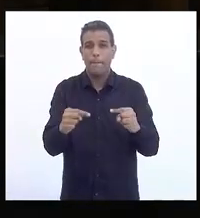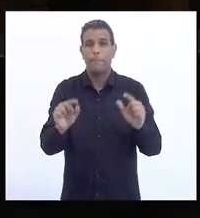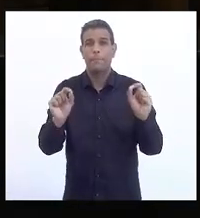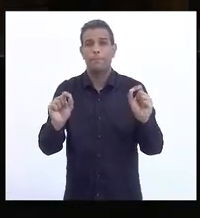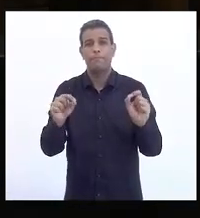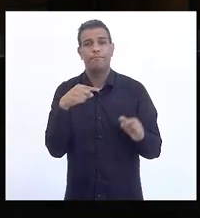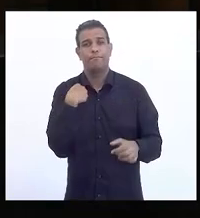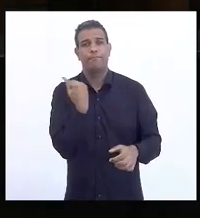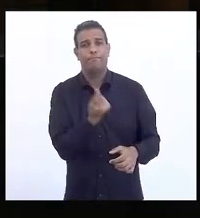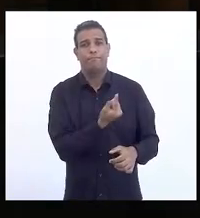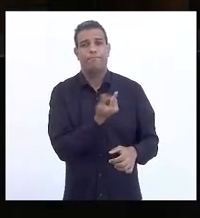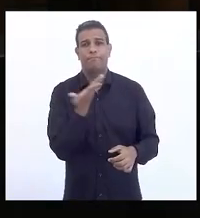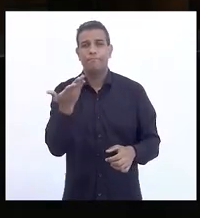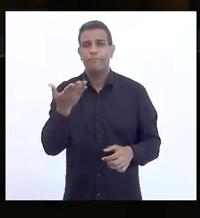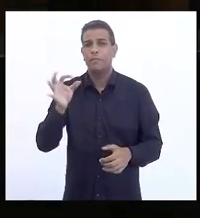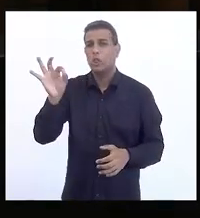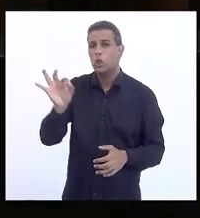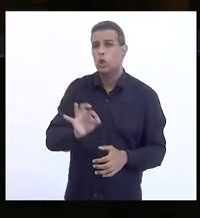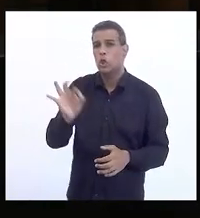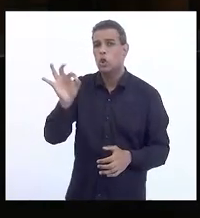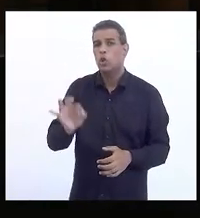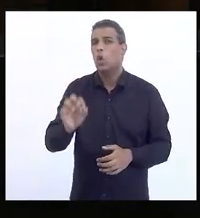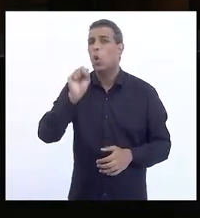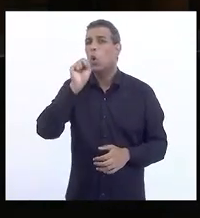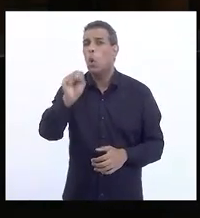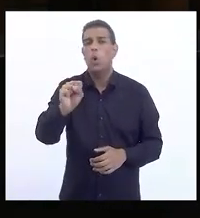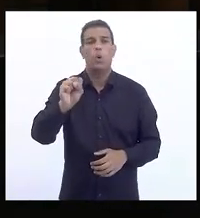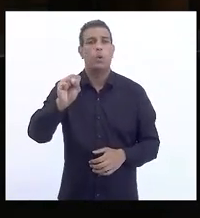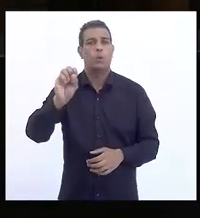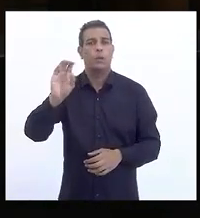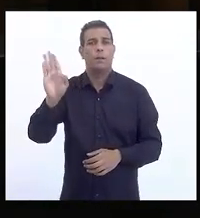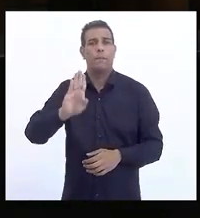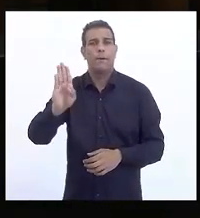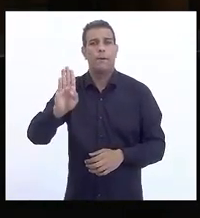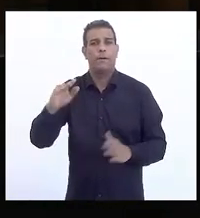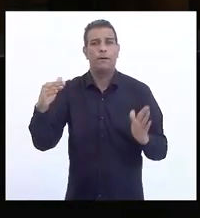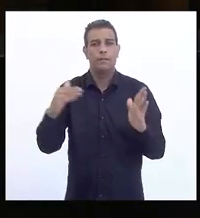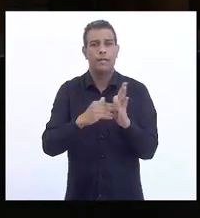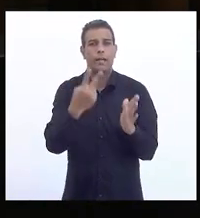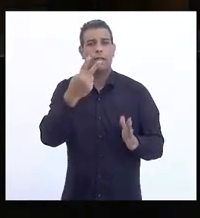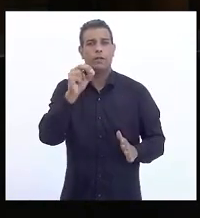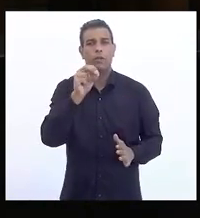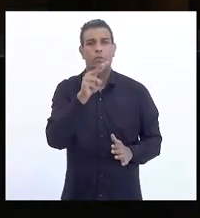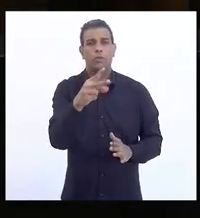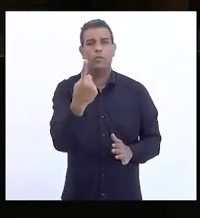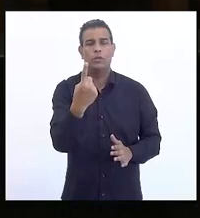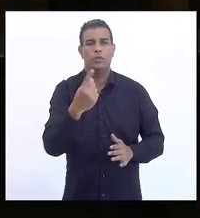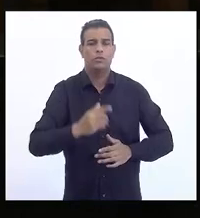só para o orçamento, 6 bilhões de investimentos, o dobro de 2021.